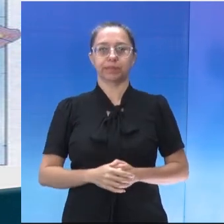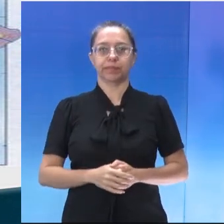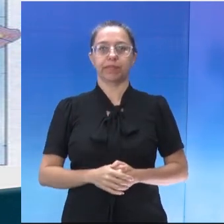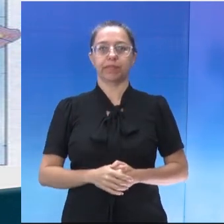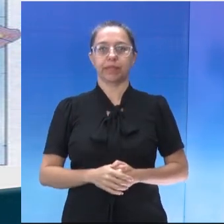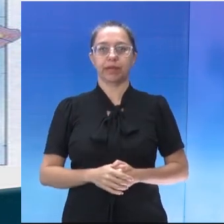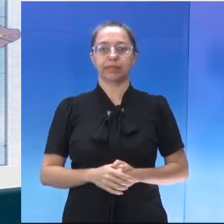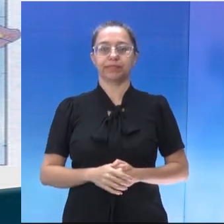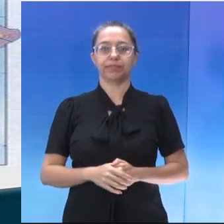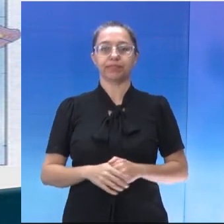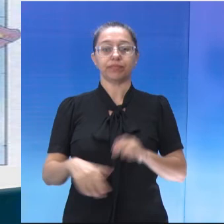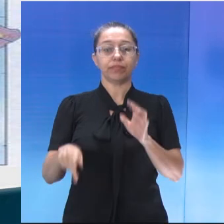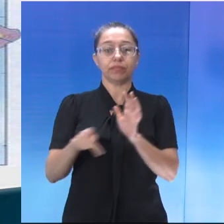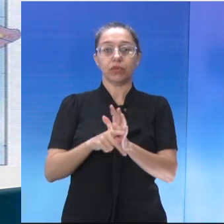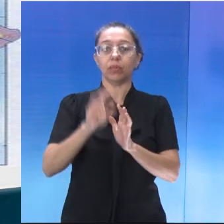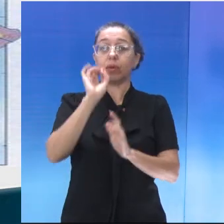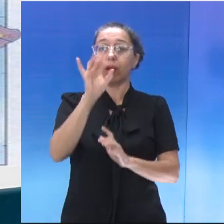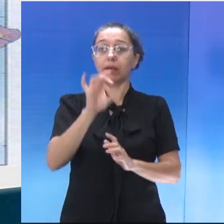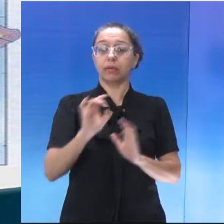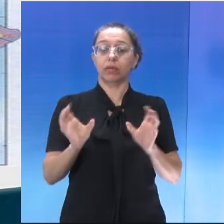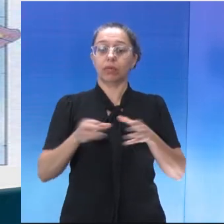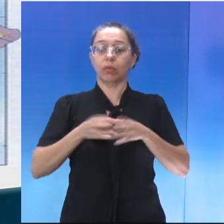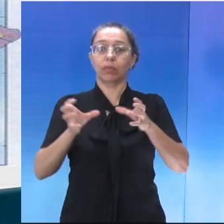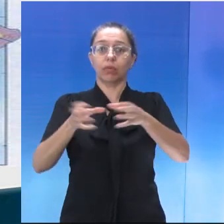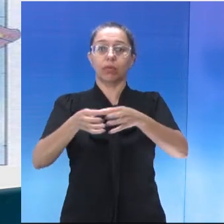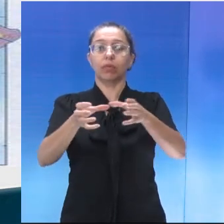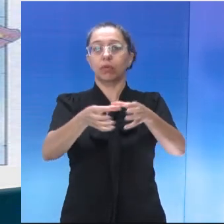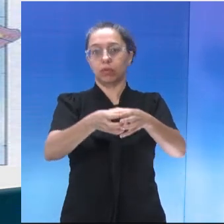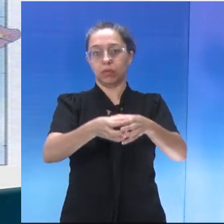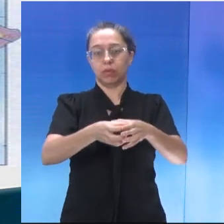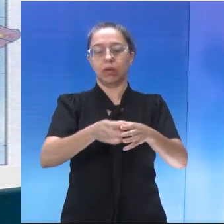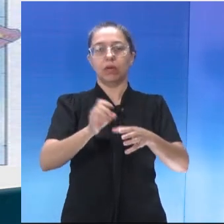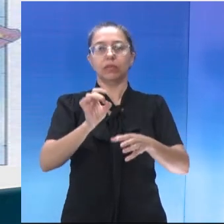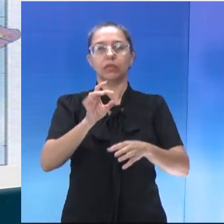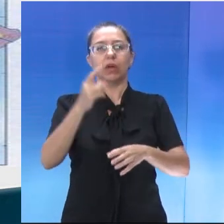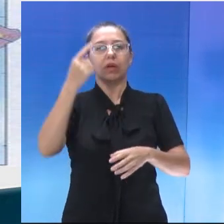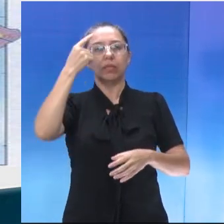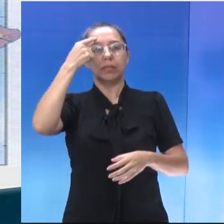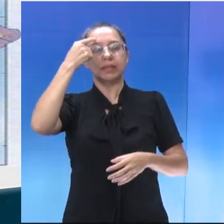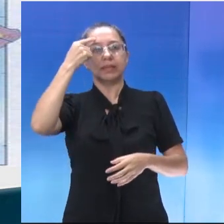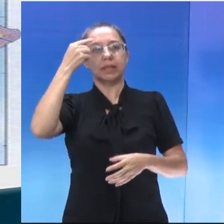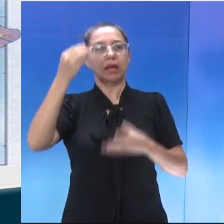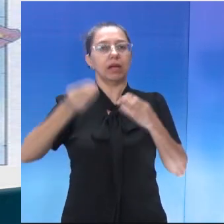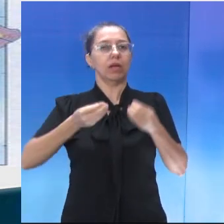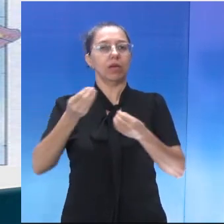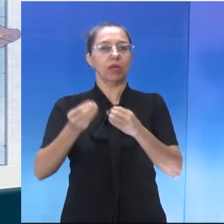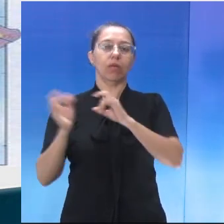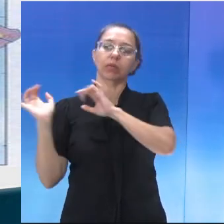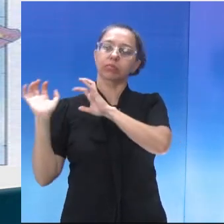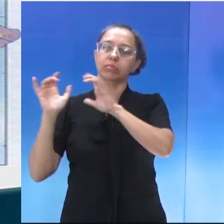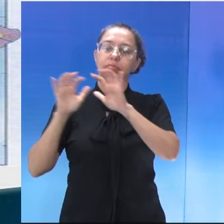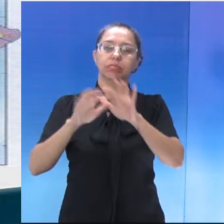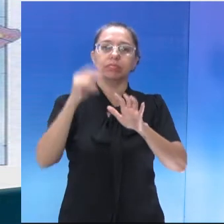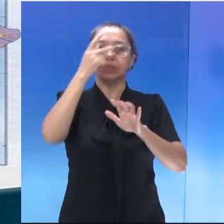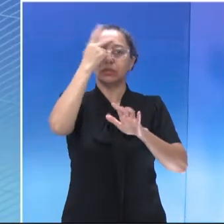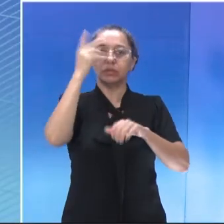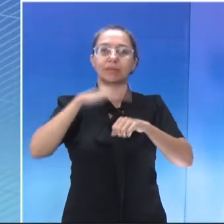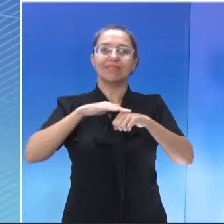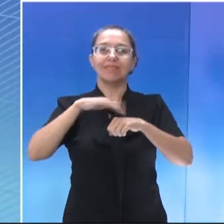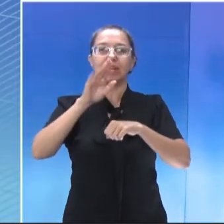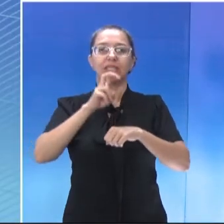América do Sul, os incas aí, olha. Então, só para a gente ter uma ideia, né, de como que era povoado, mais de